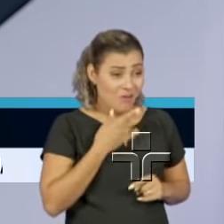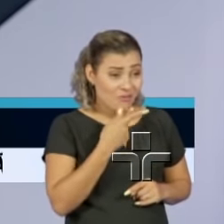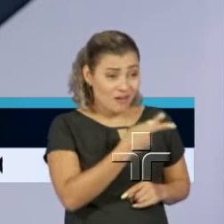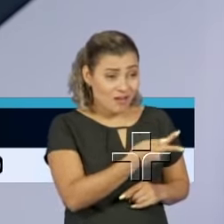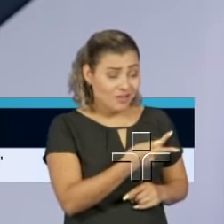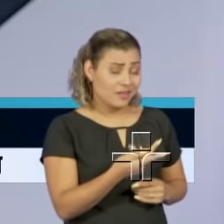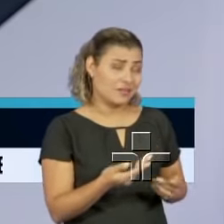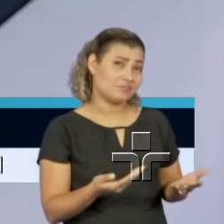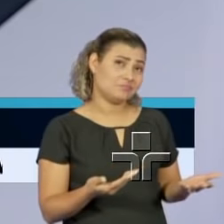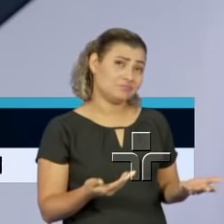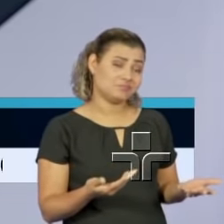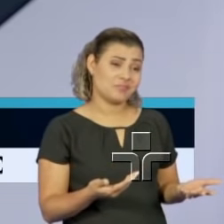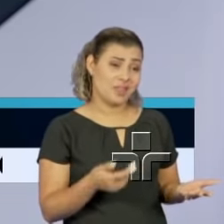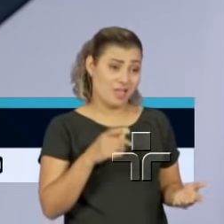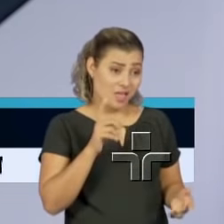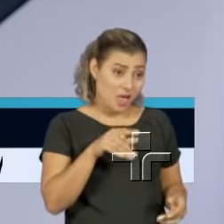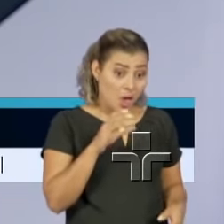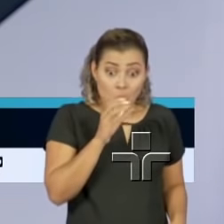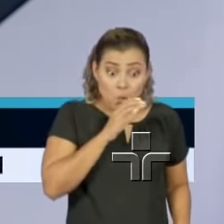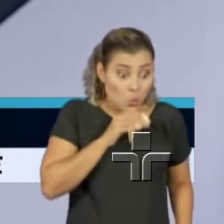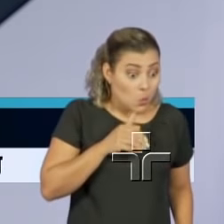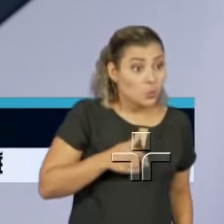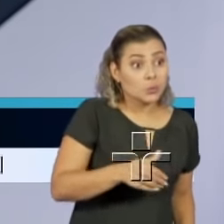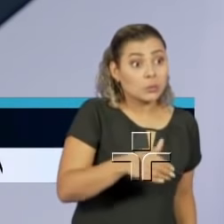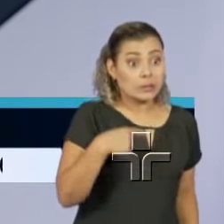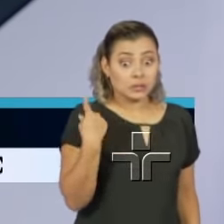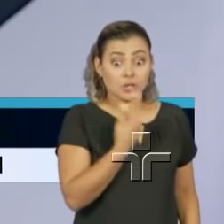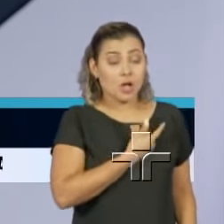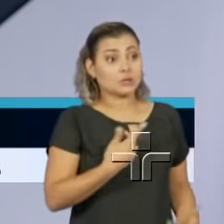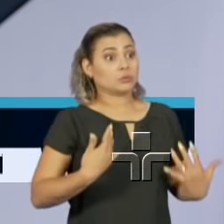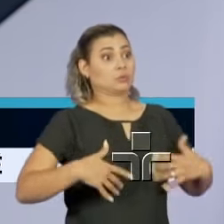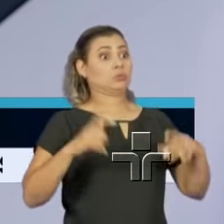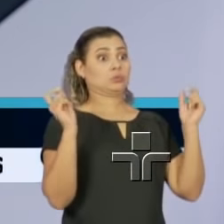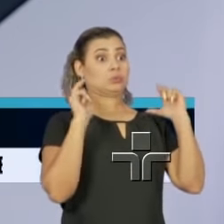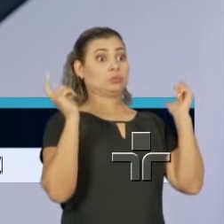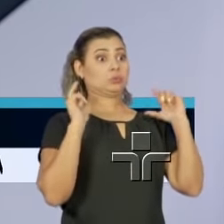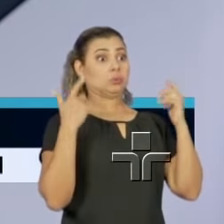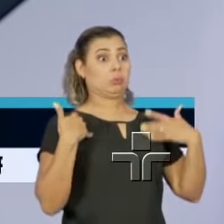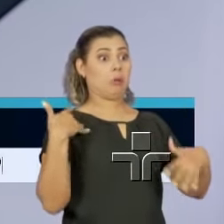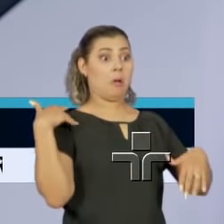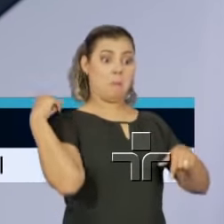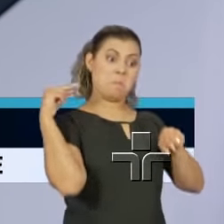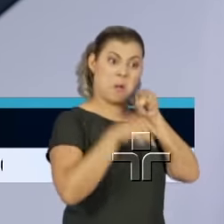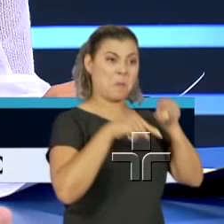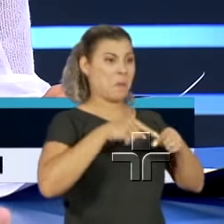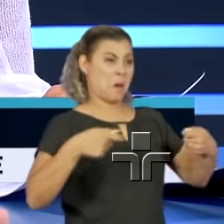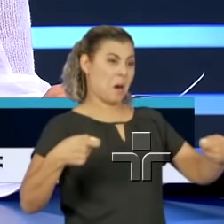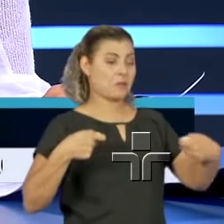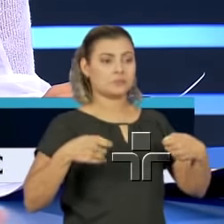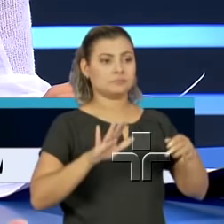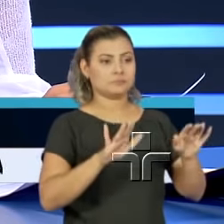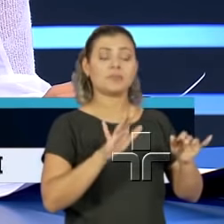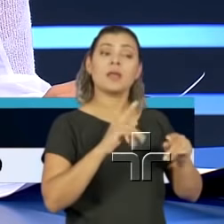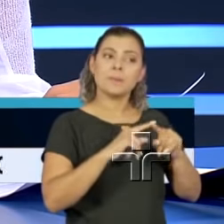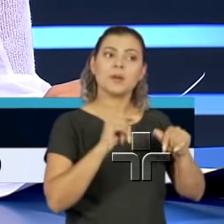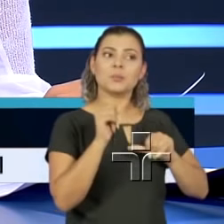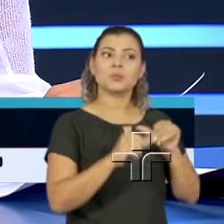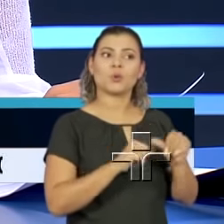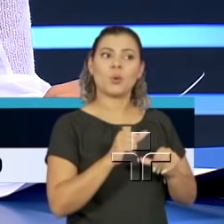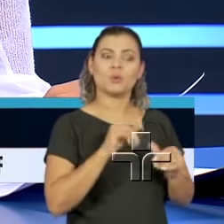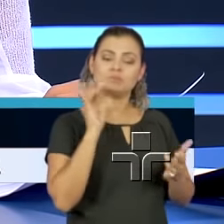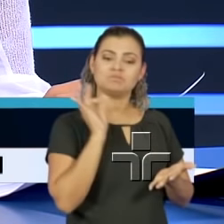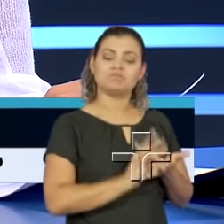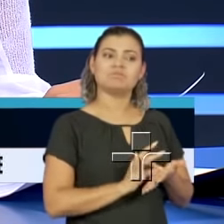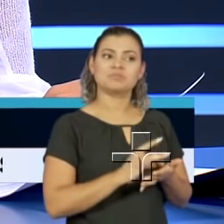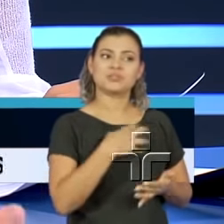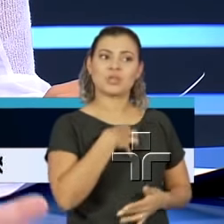digamos, de imediato nós assistiremos a uma escalada. Agora, o quadro mudou, e mudou de maneira